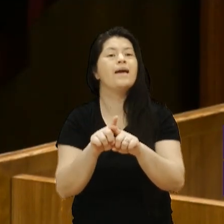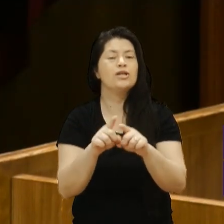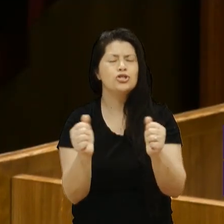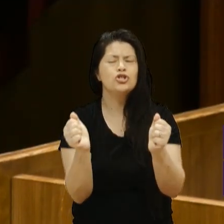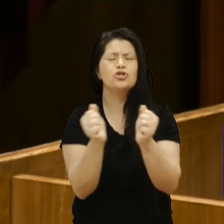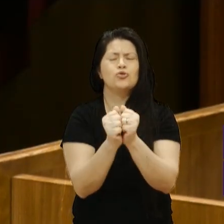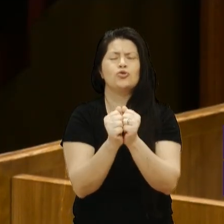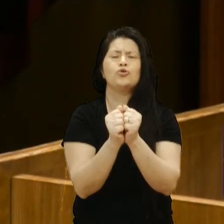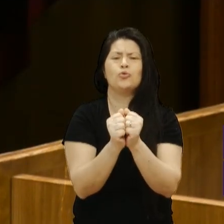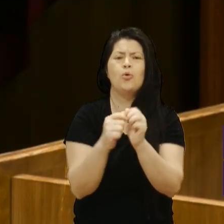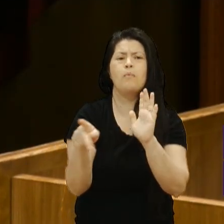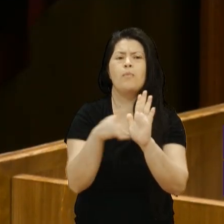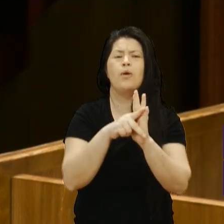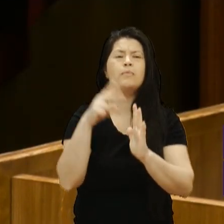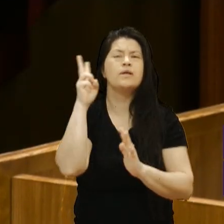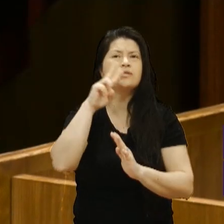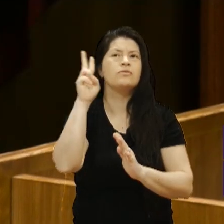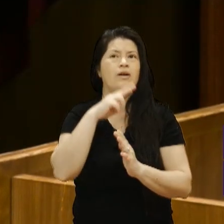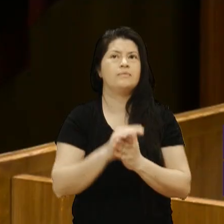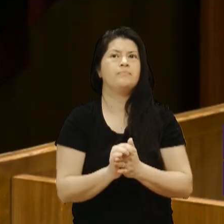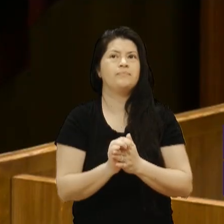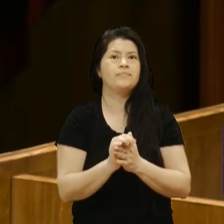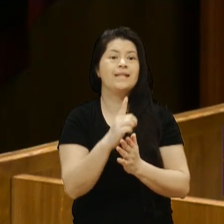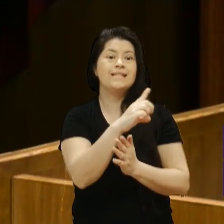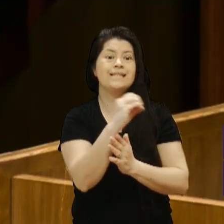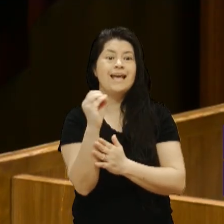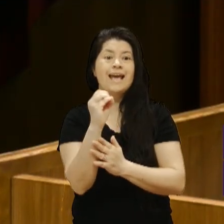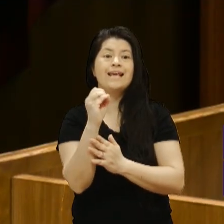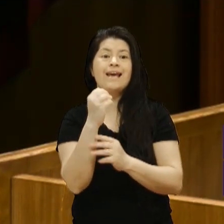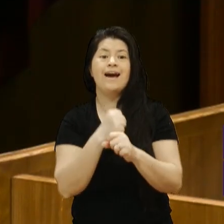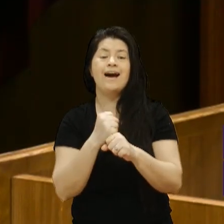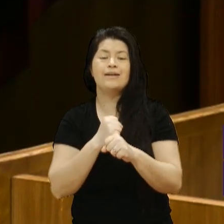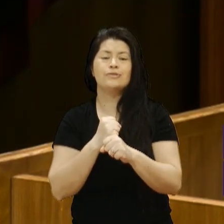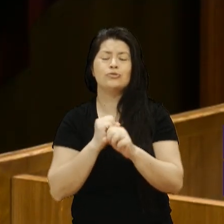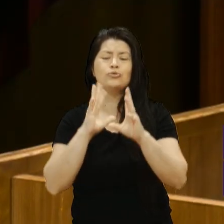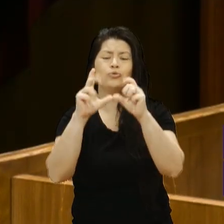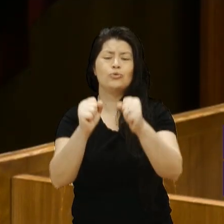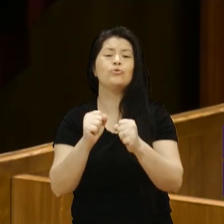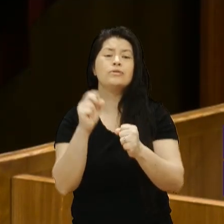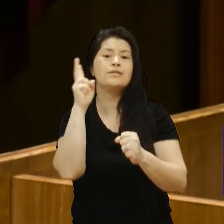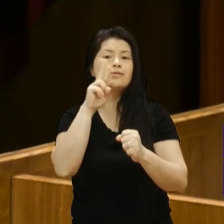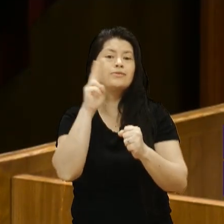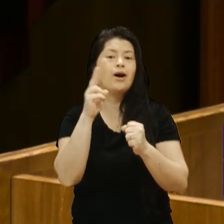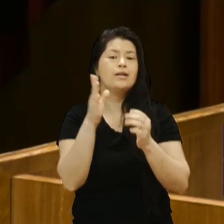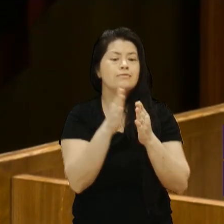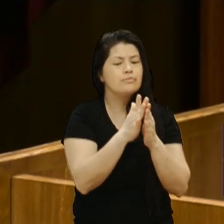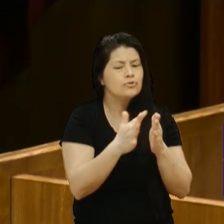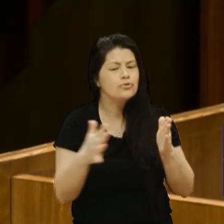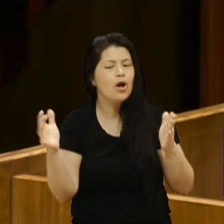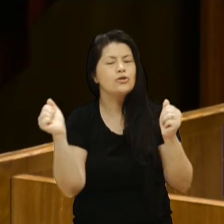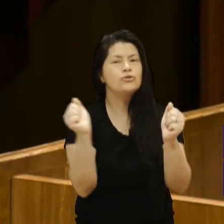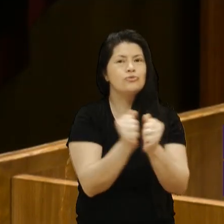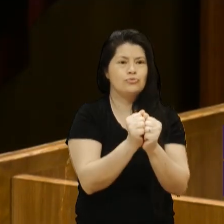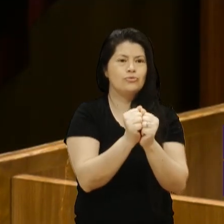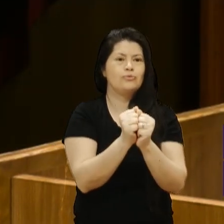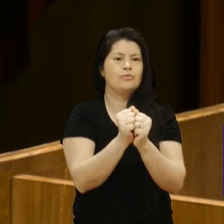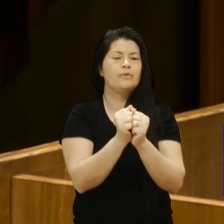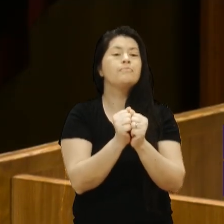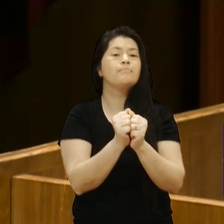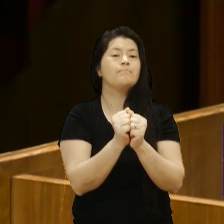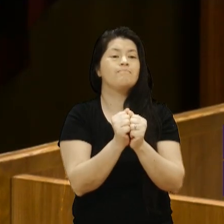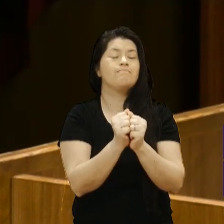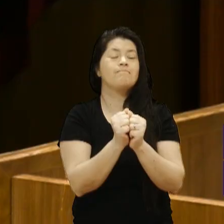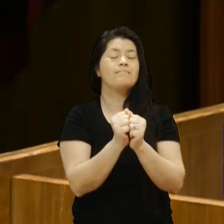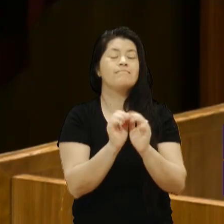histórias. Por isso costumamos dizer, há 100 anos, todas as histórias passam por aqui. Mas talvez seja também o momento